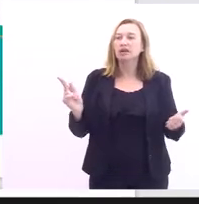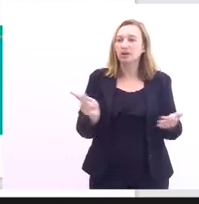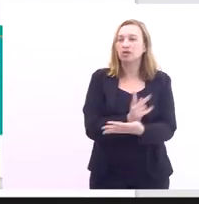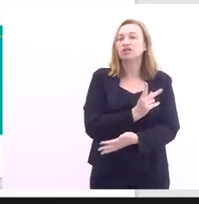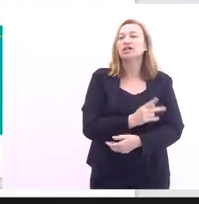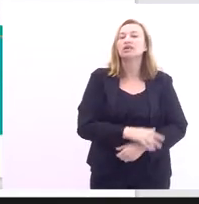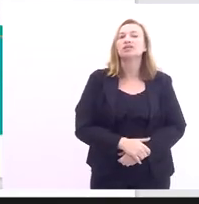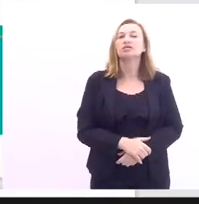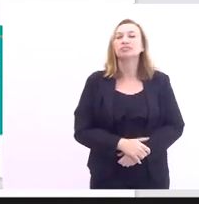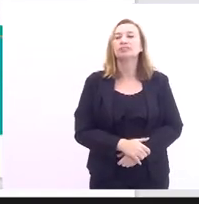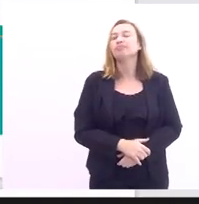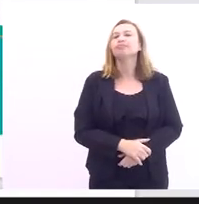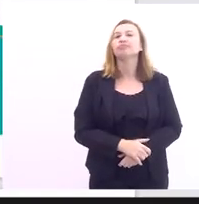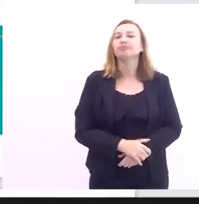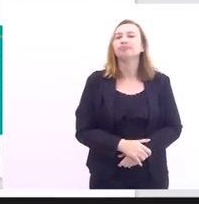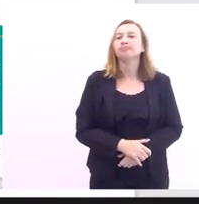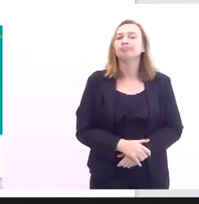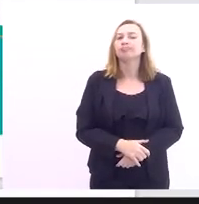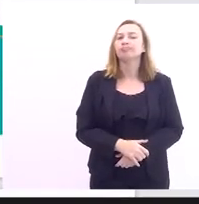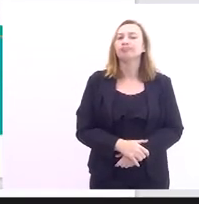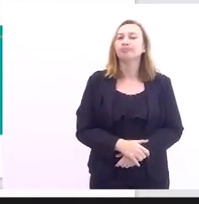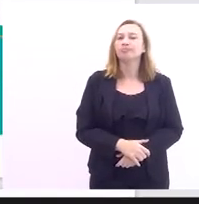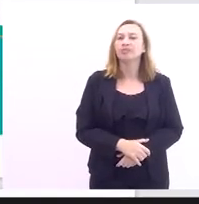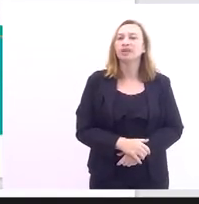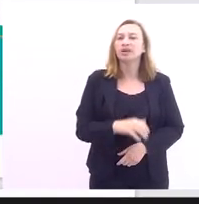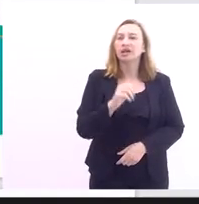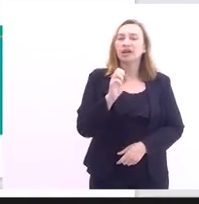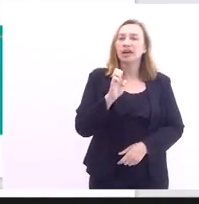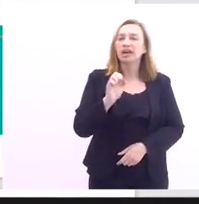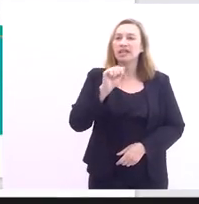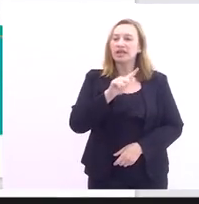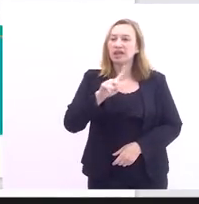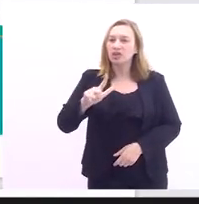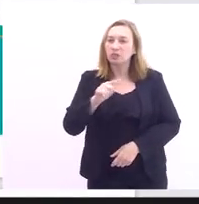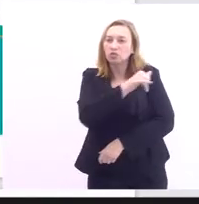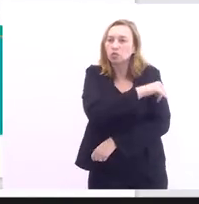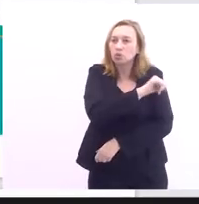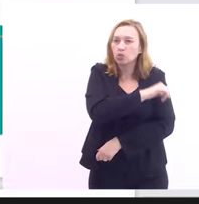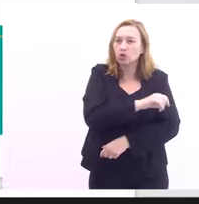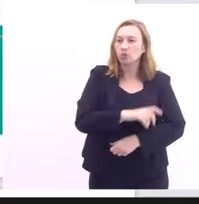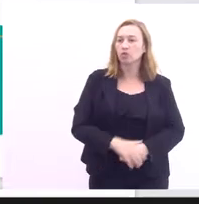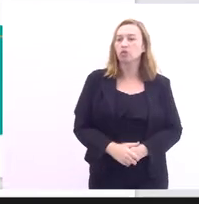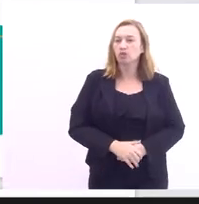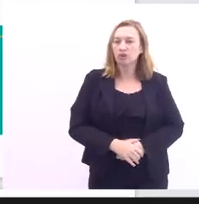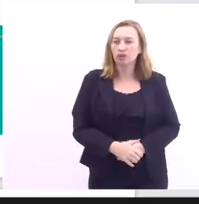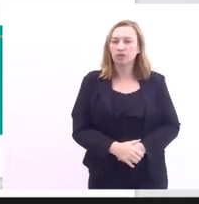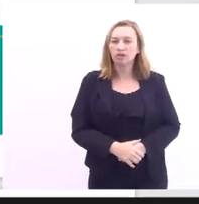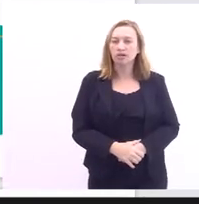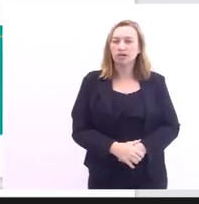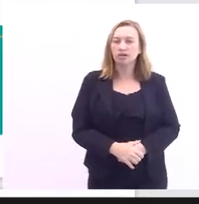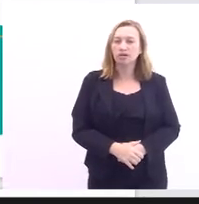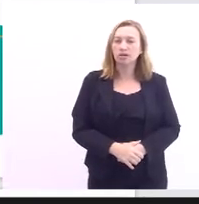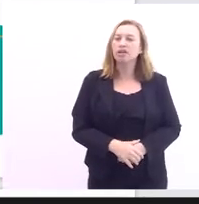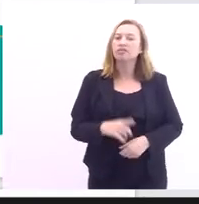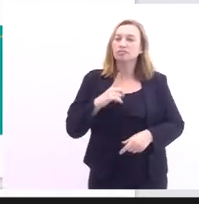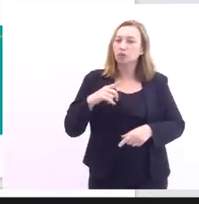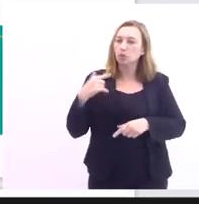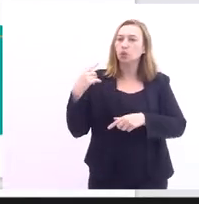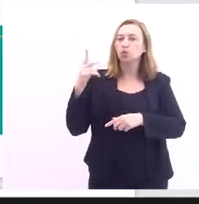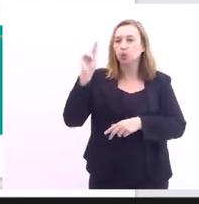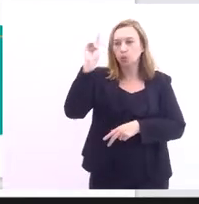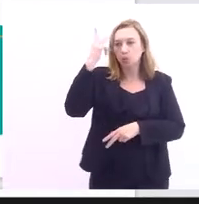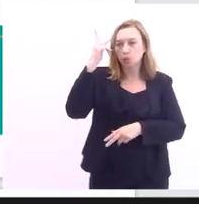acontecem. No caso da Enel Rio, a gente tem o histórico aí